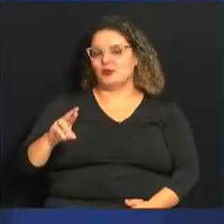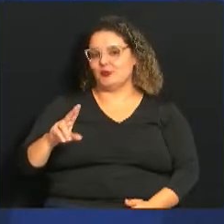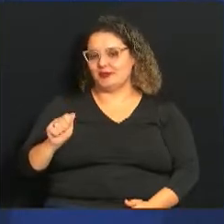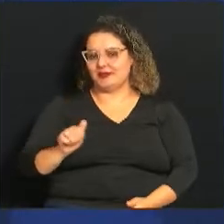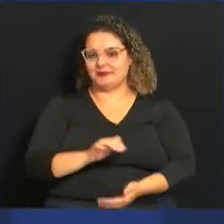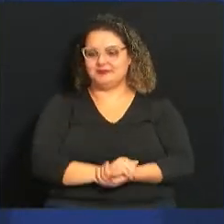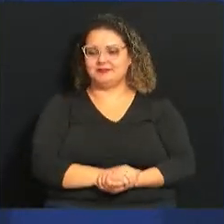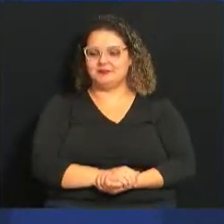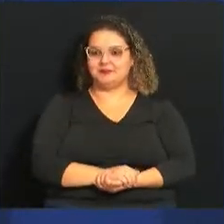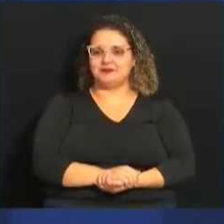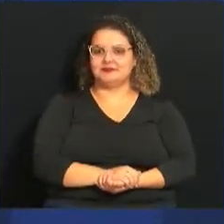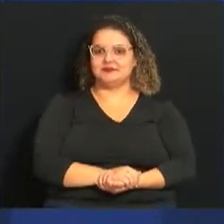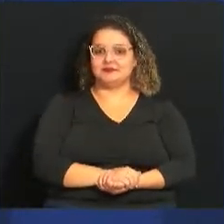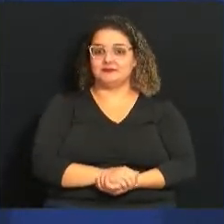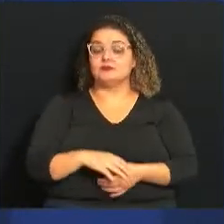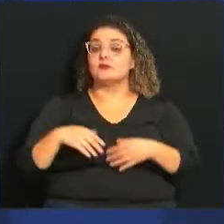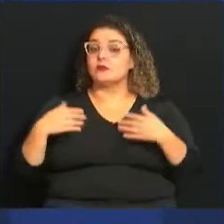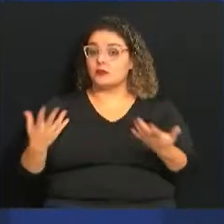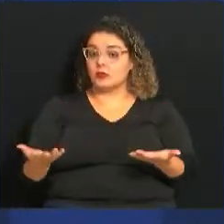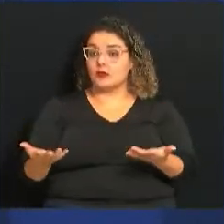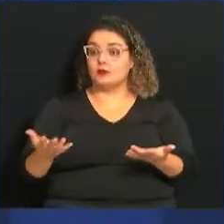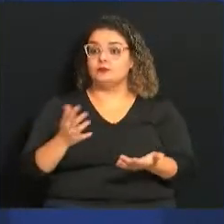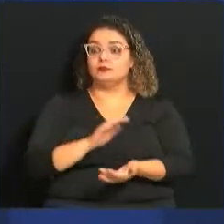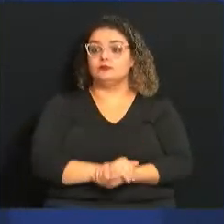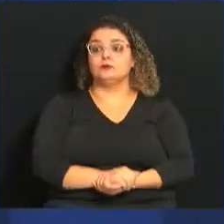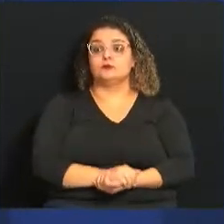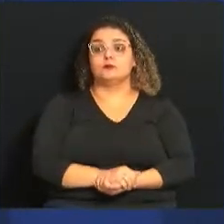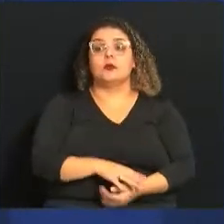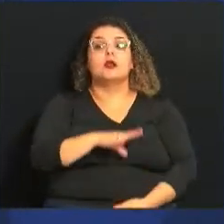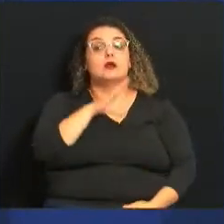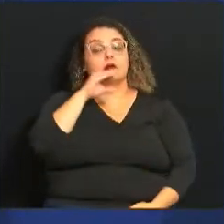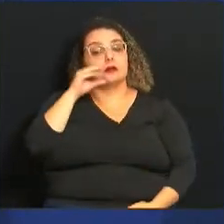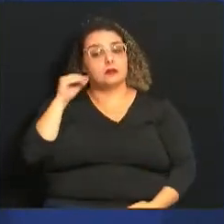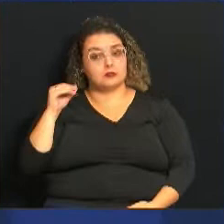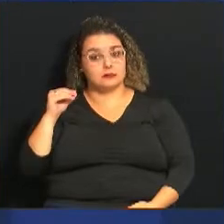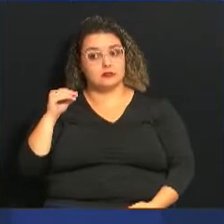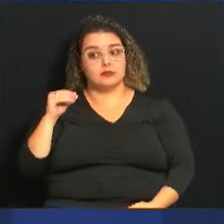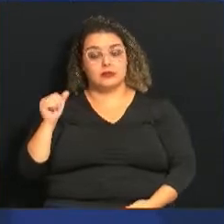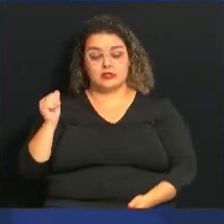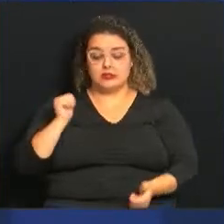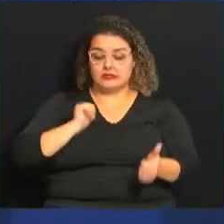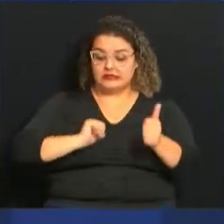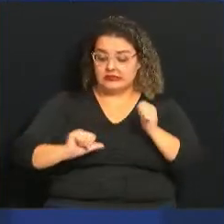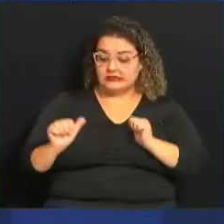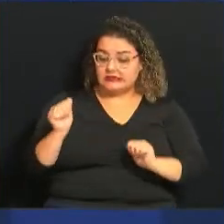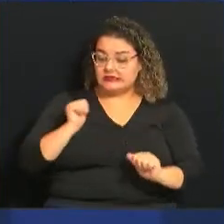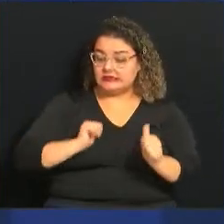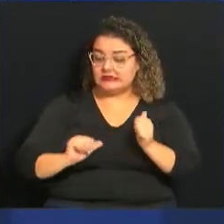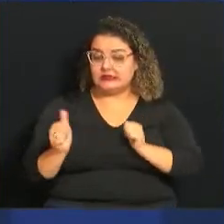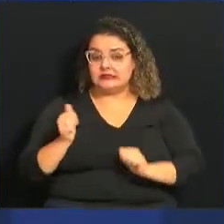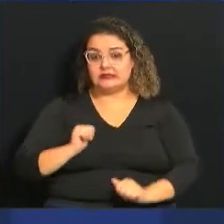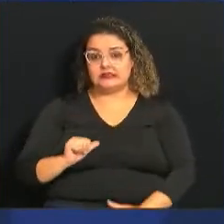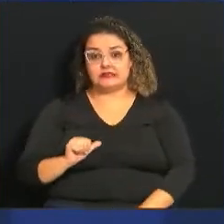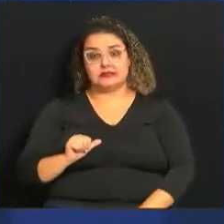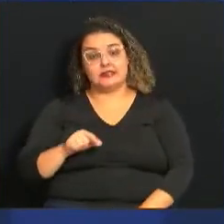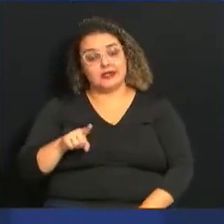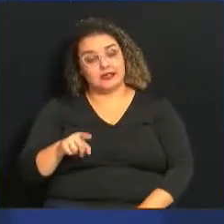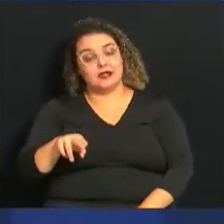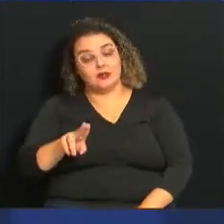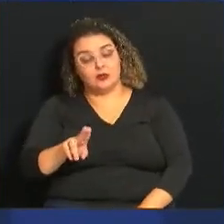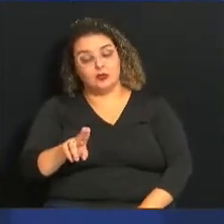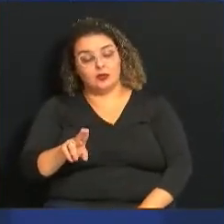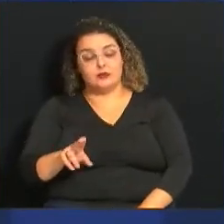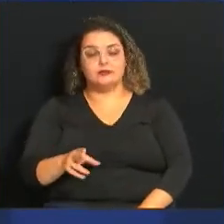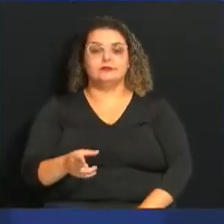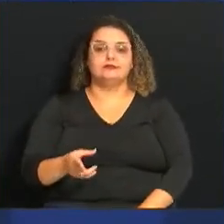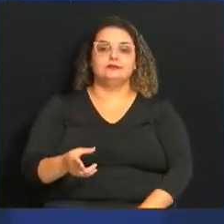E olha só, os casos de adolescentes com ansiedade e ou depressão têm aumentado